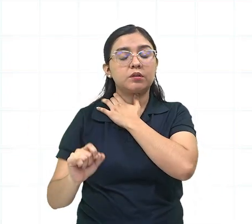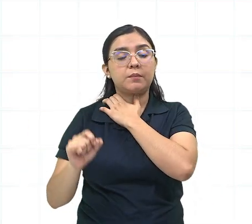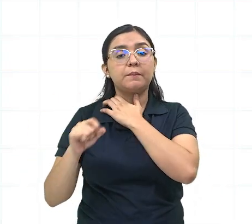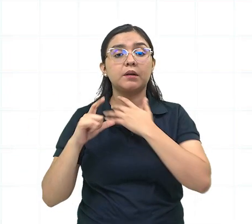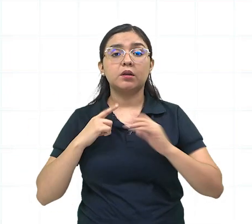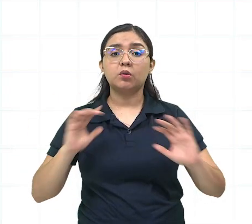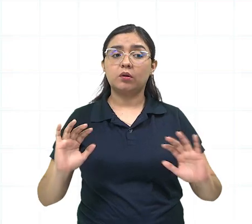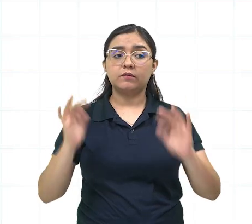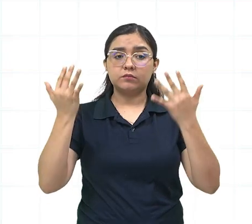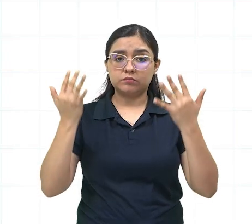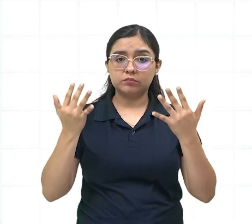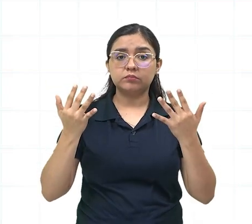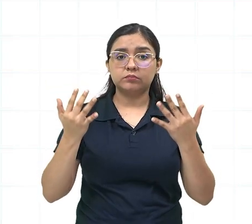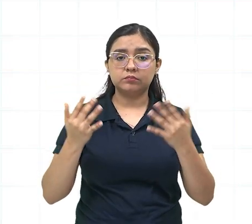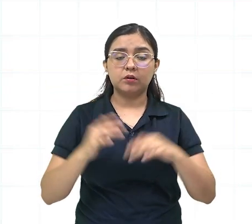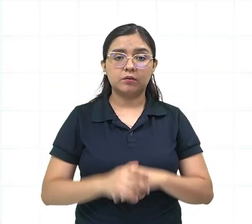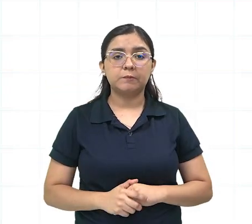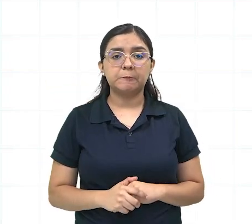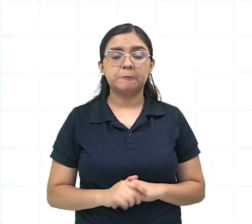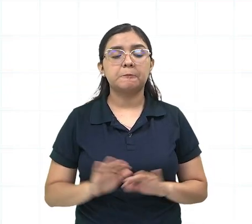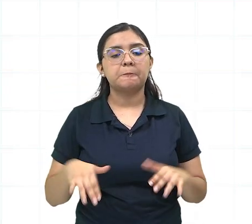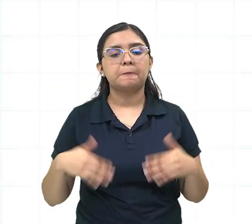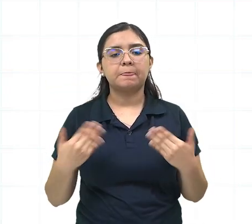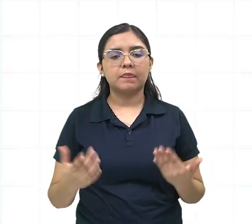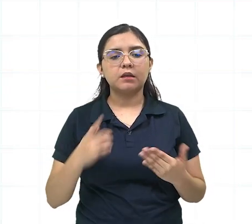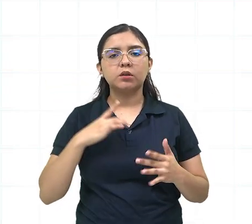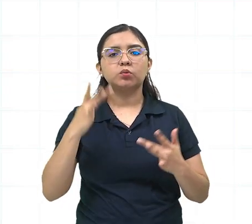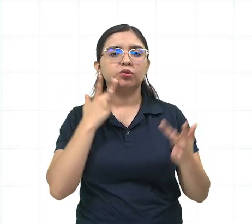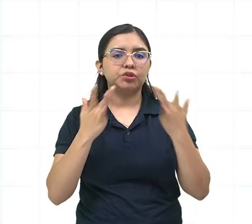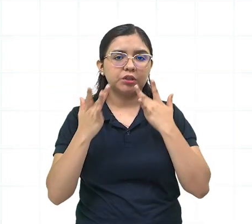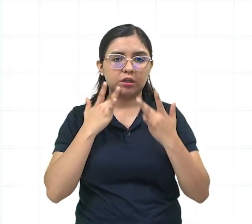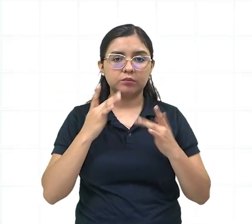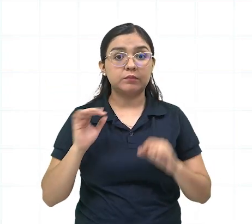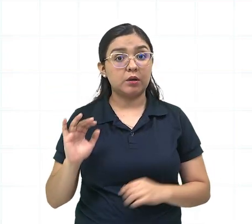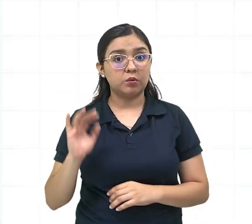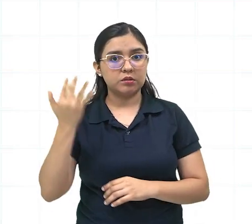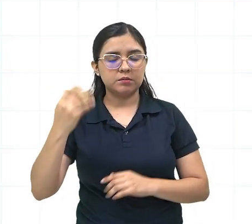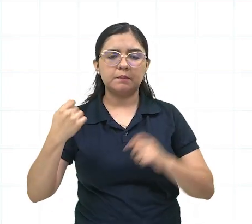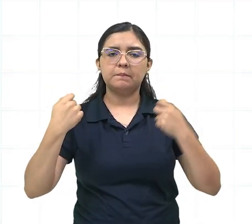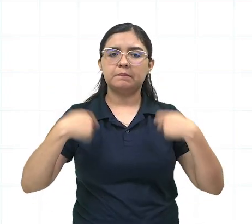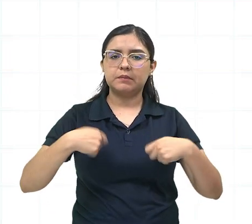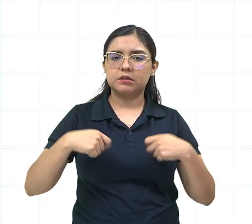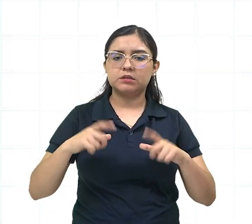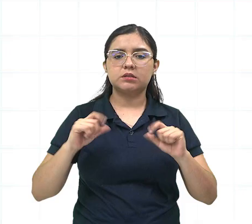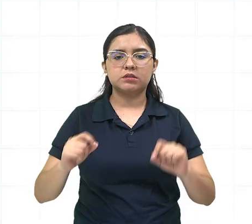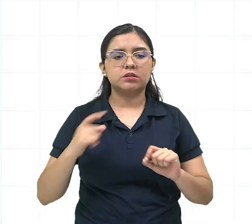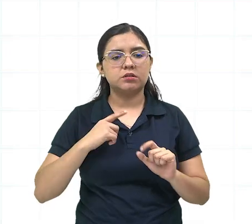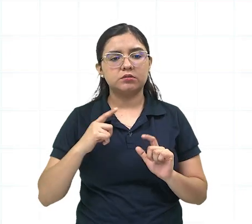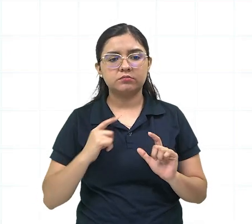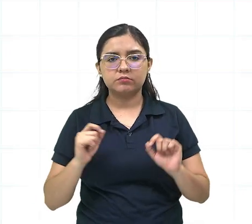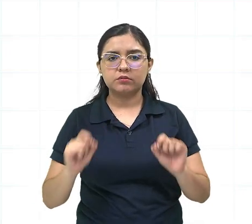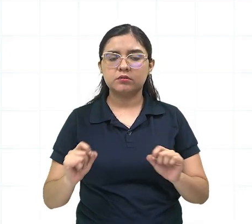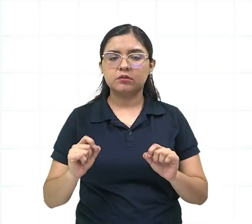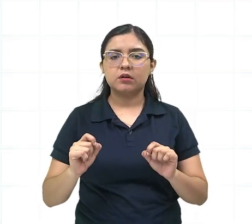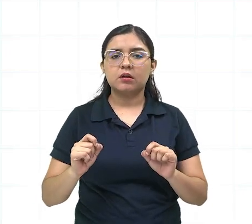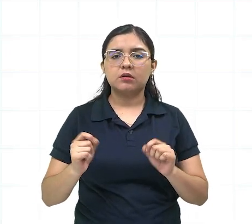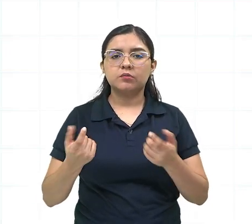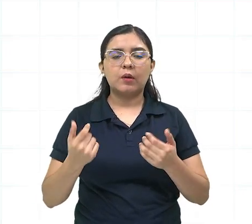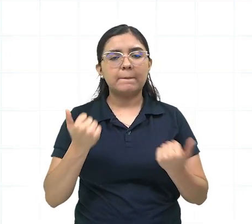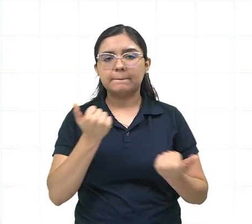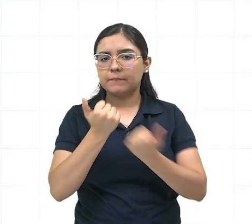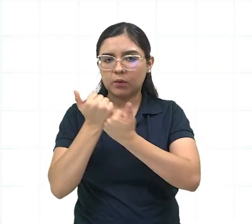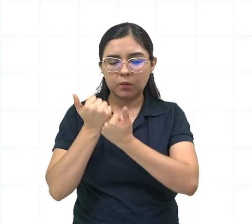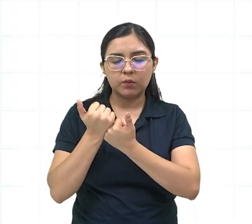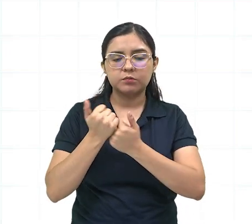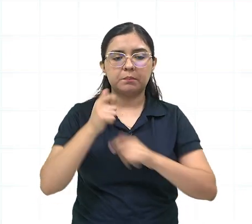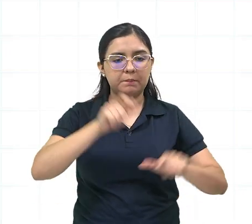o espetáculo se realize. Então, para um espetáculo acontecer, ele precisa da ação de muitas pessoas. E muitas vezes